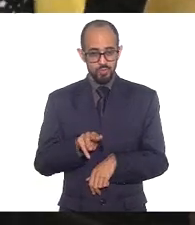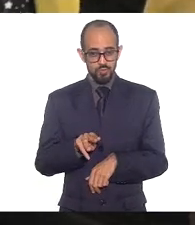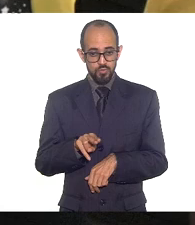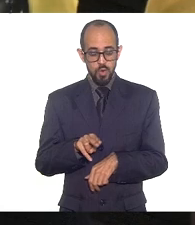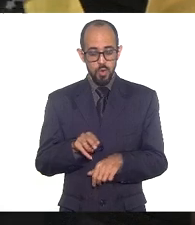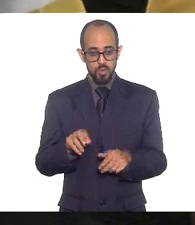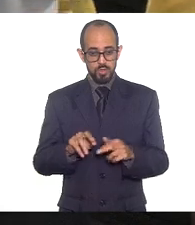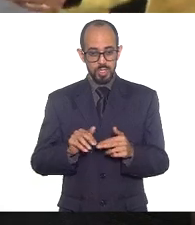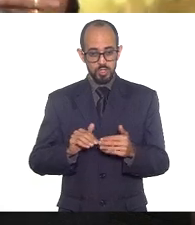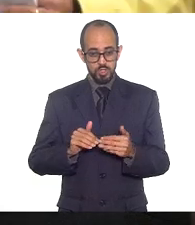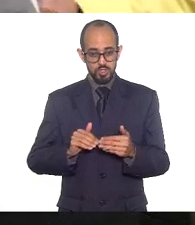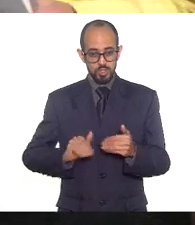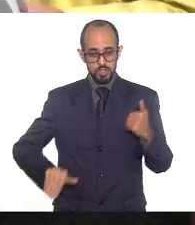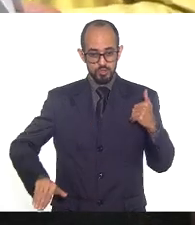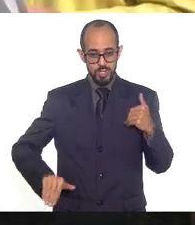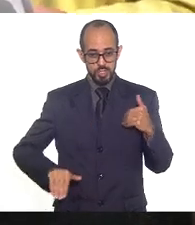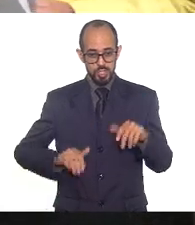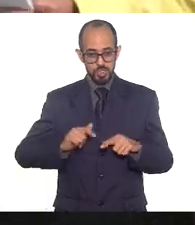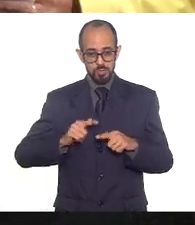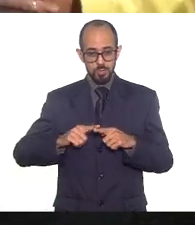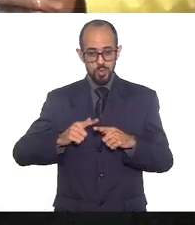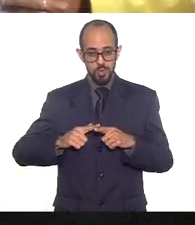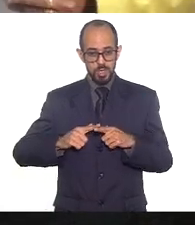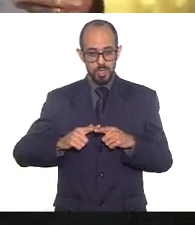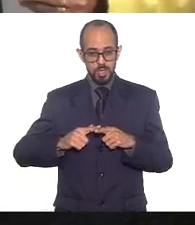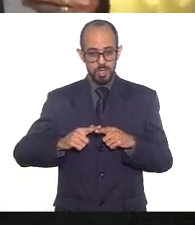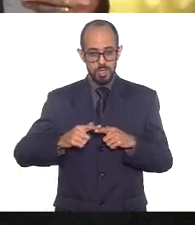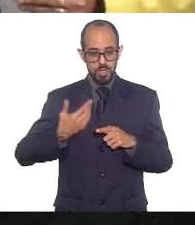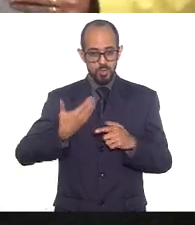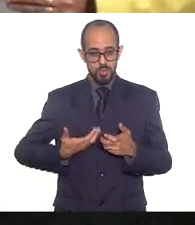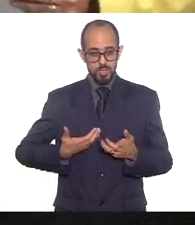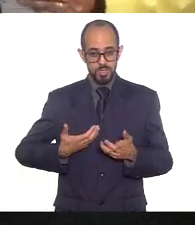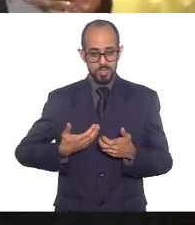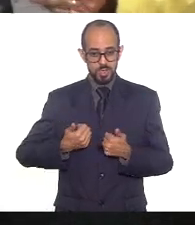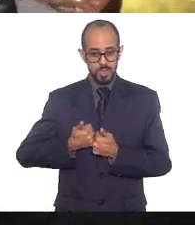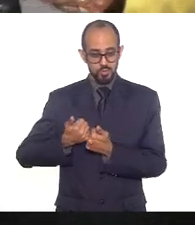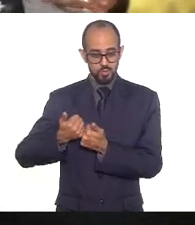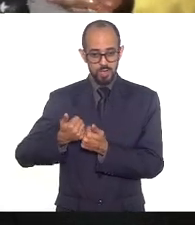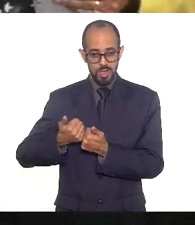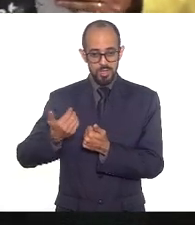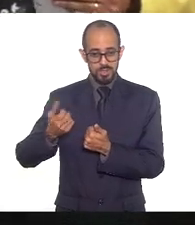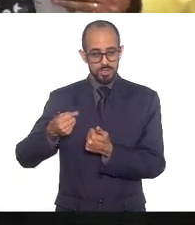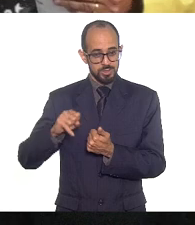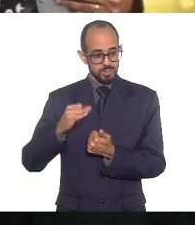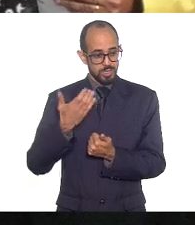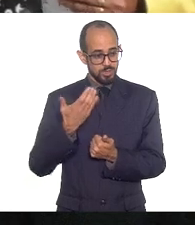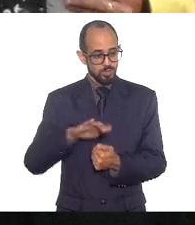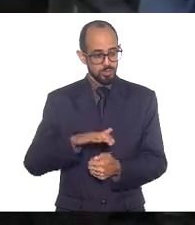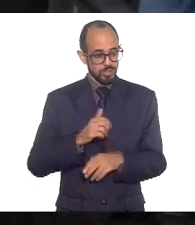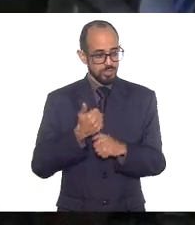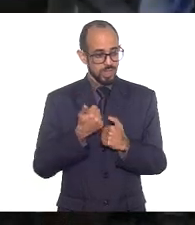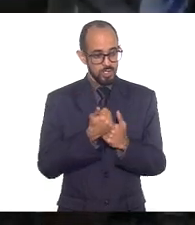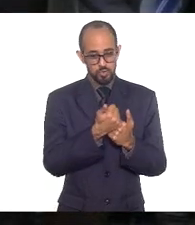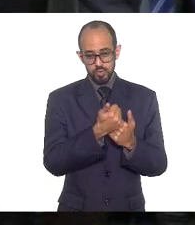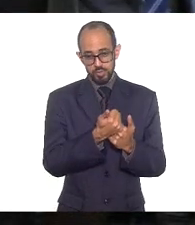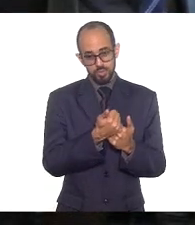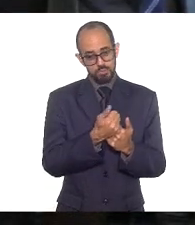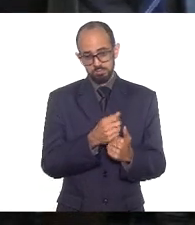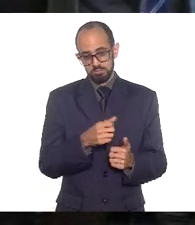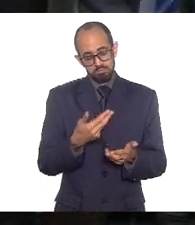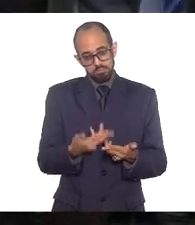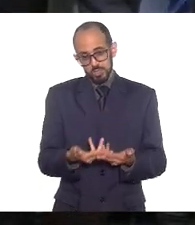divergência porque eu quis ajudar não quis ajuda pecinhas ok